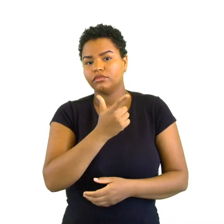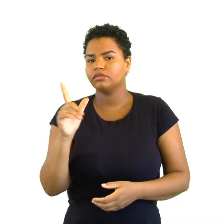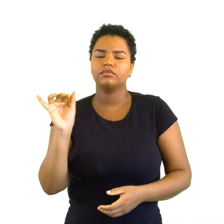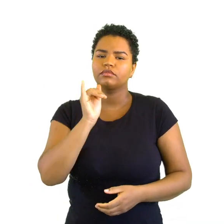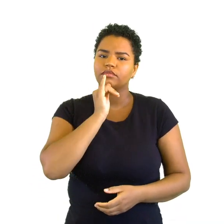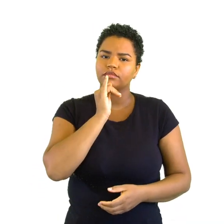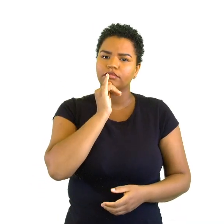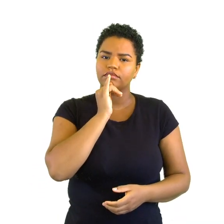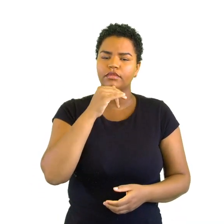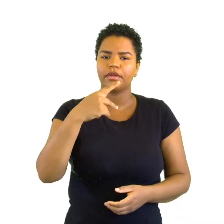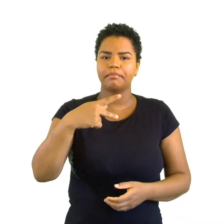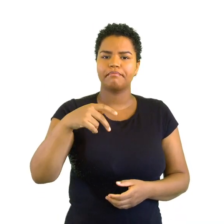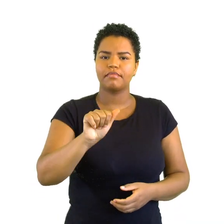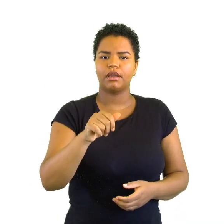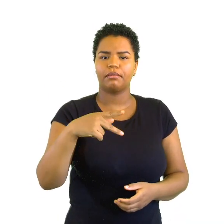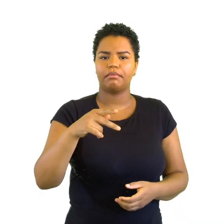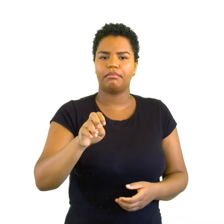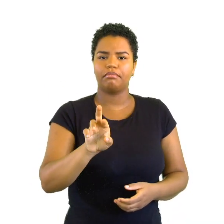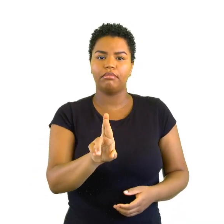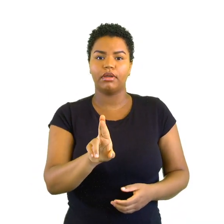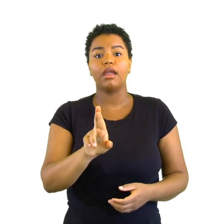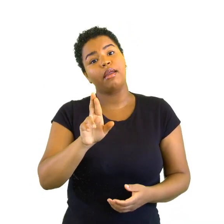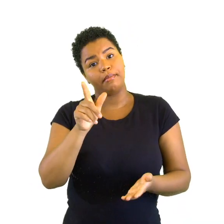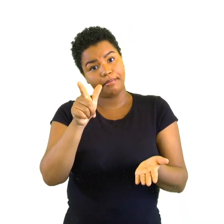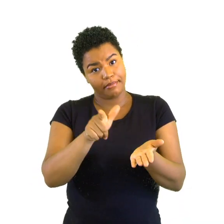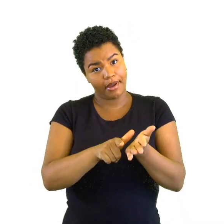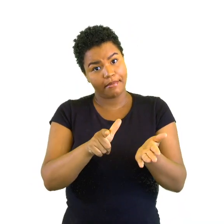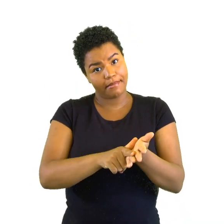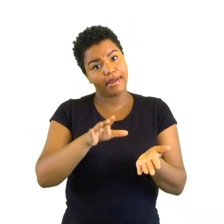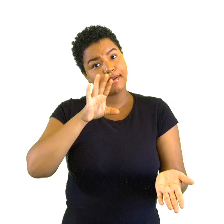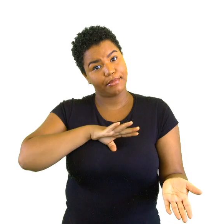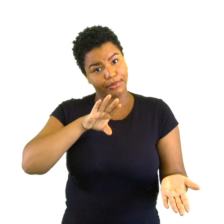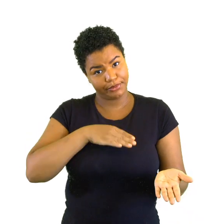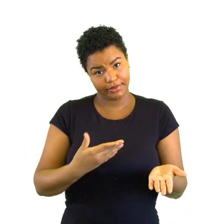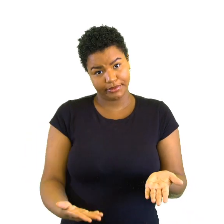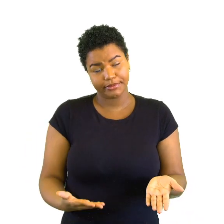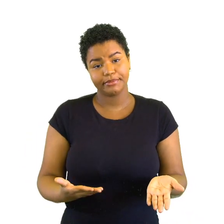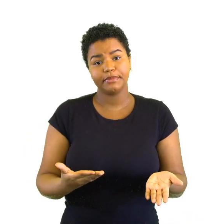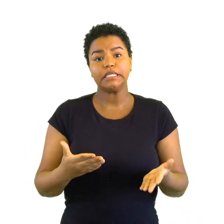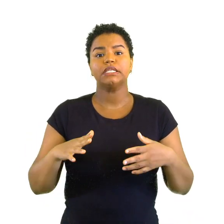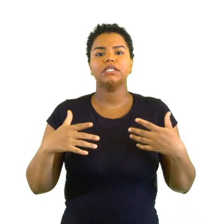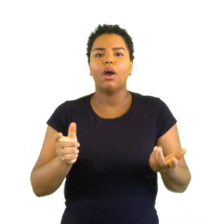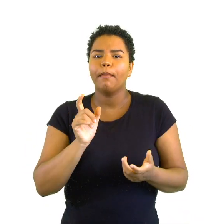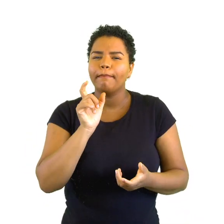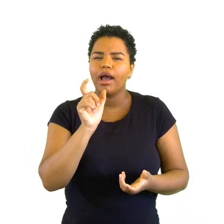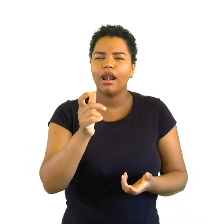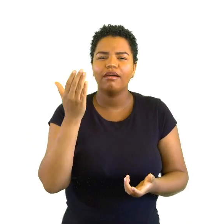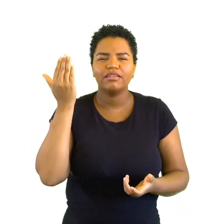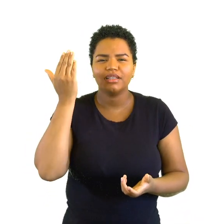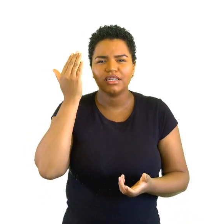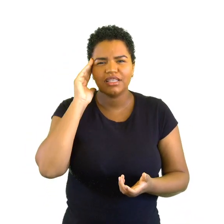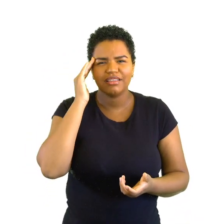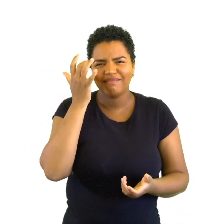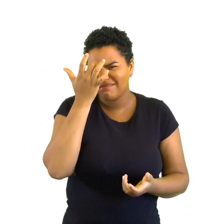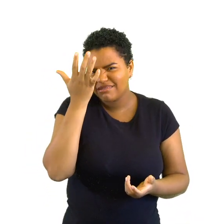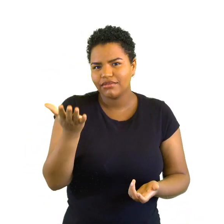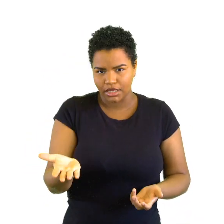palavra paper. Paper, papel em língua portuguesa. Então, são palavras de fácil entendimento,